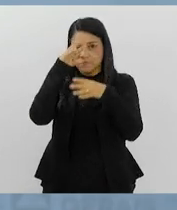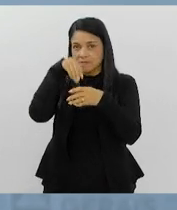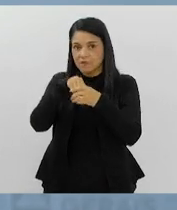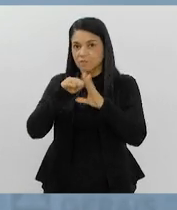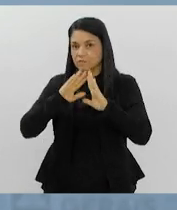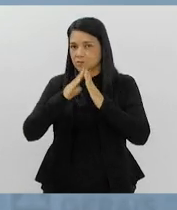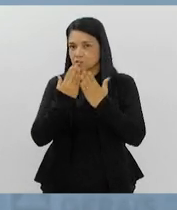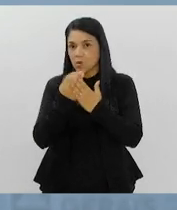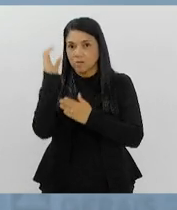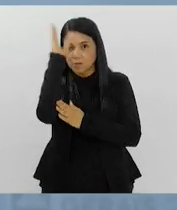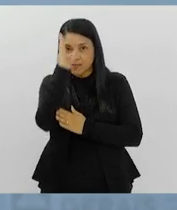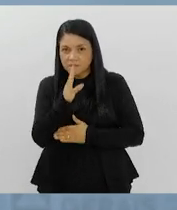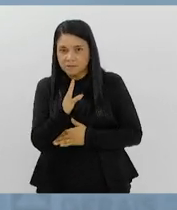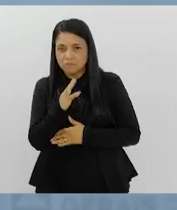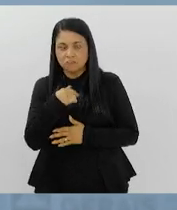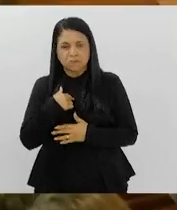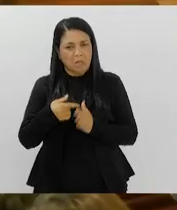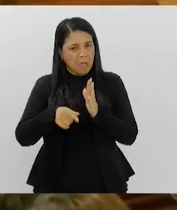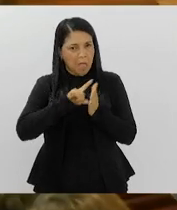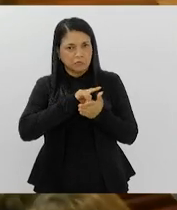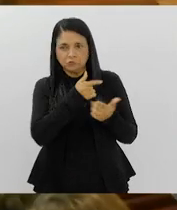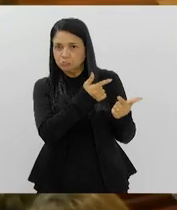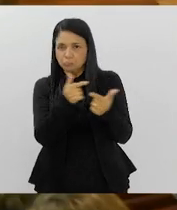não havia nada